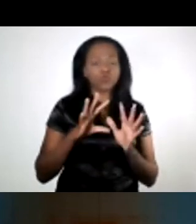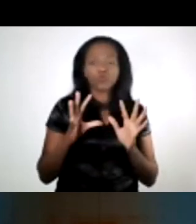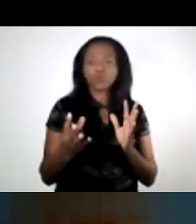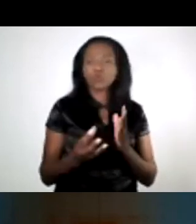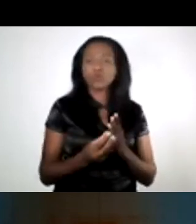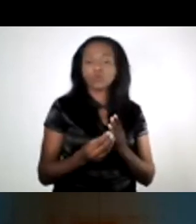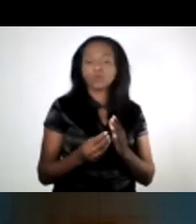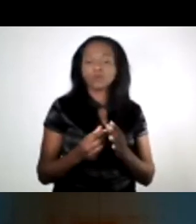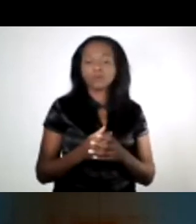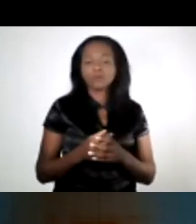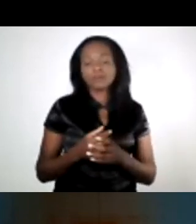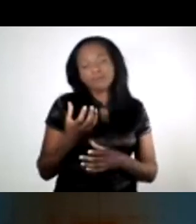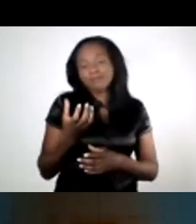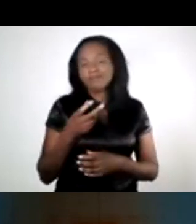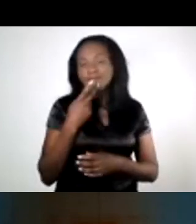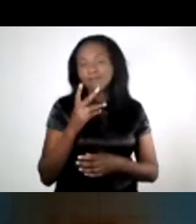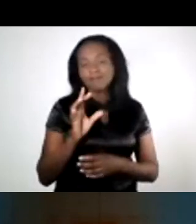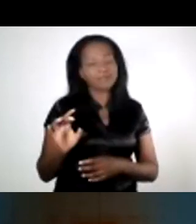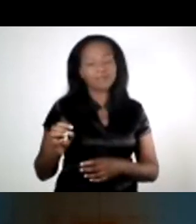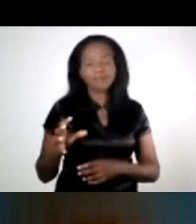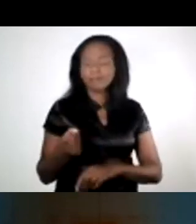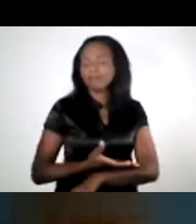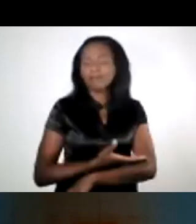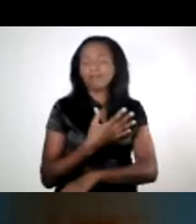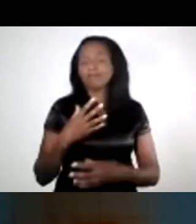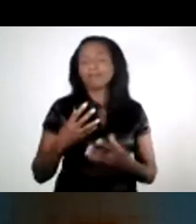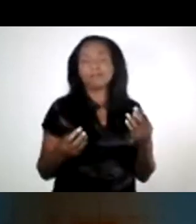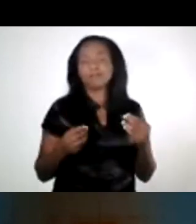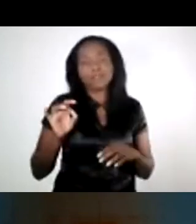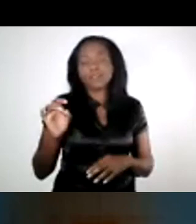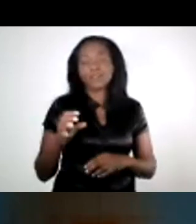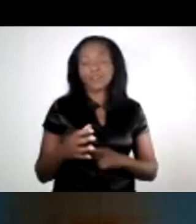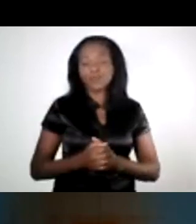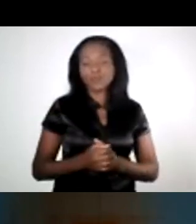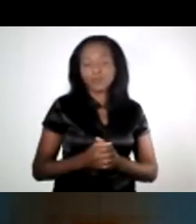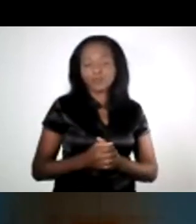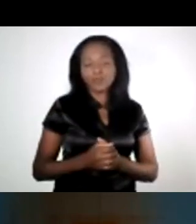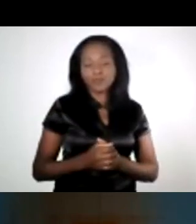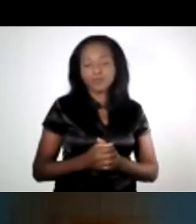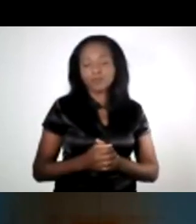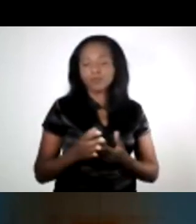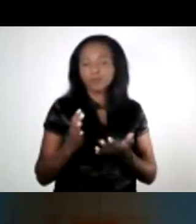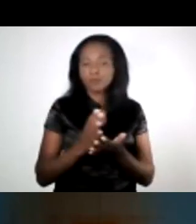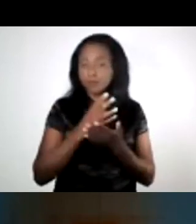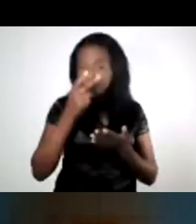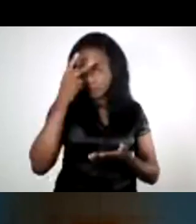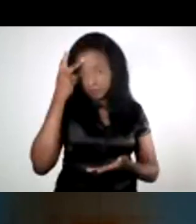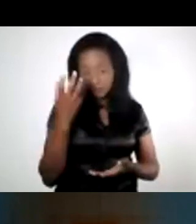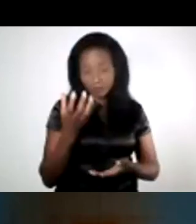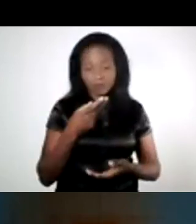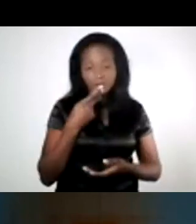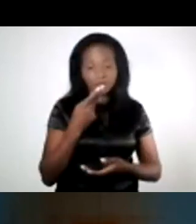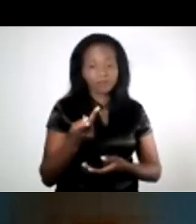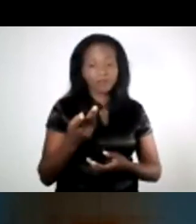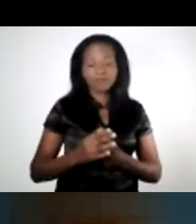Enfim, é isso. Eu queria dizer que eu estou muito emocionada com esse momento. E alguém mais quer falar,